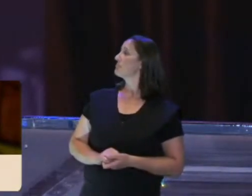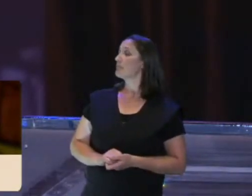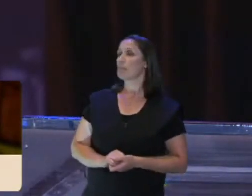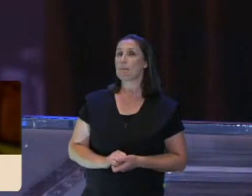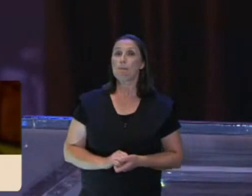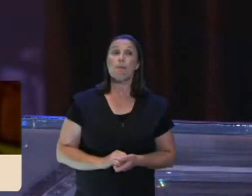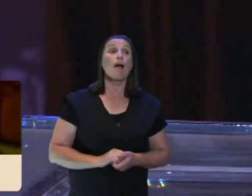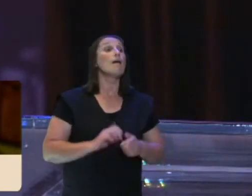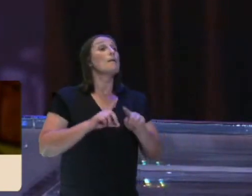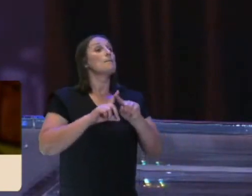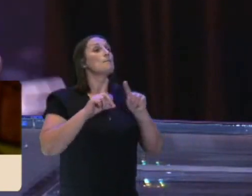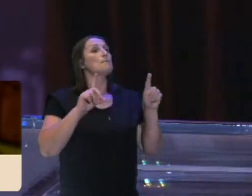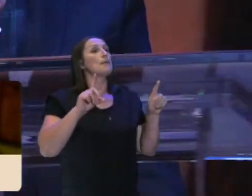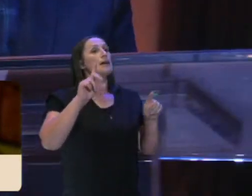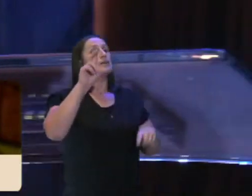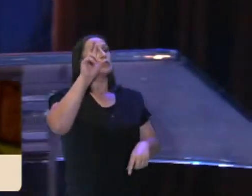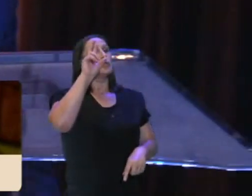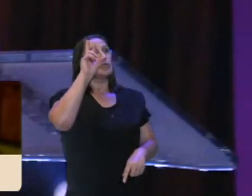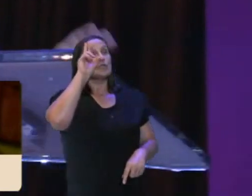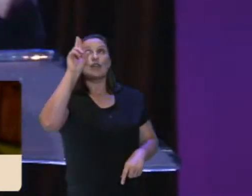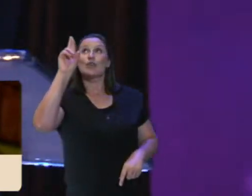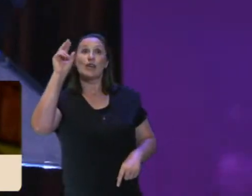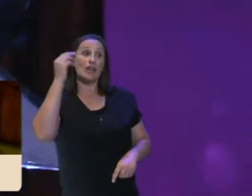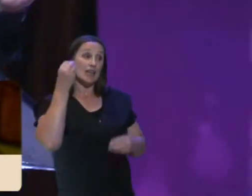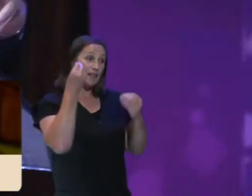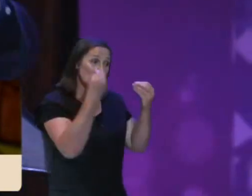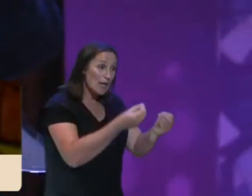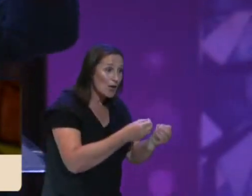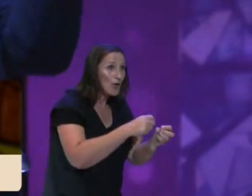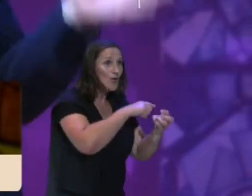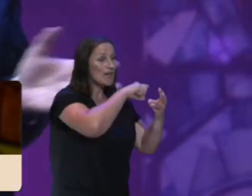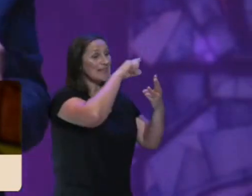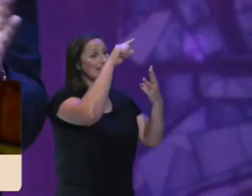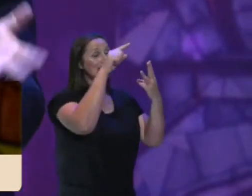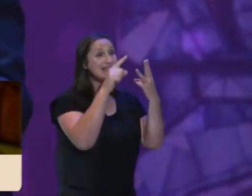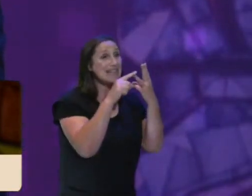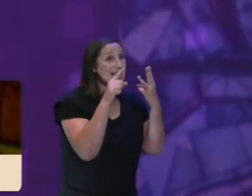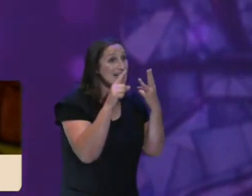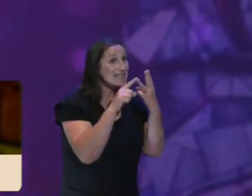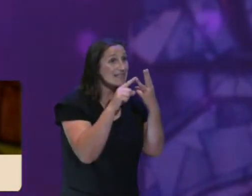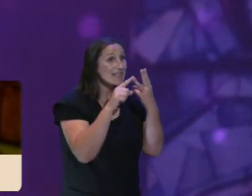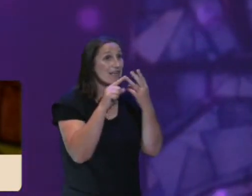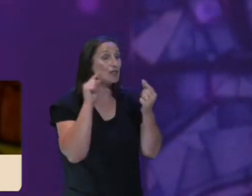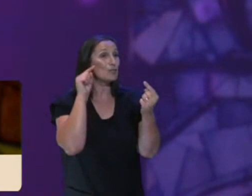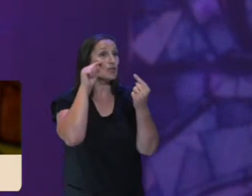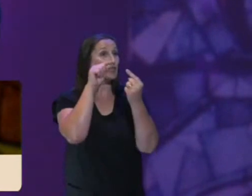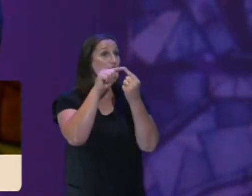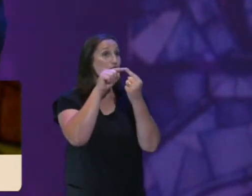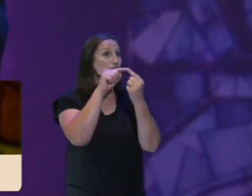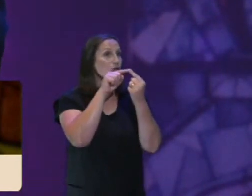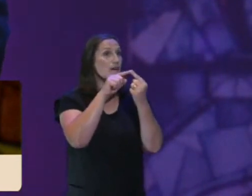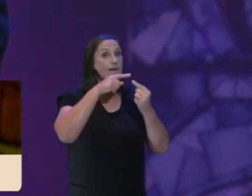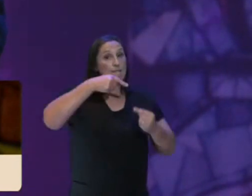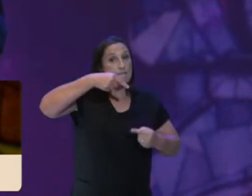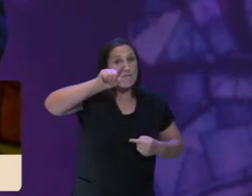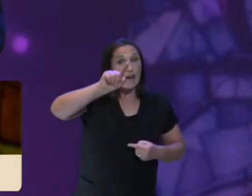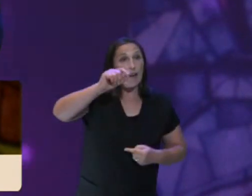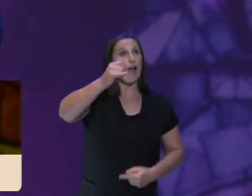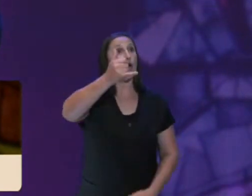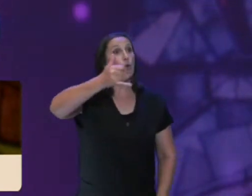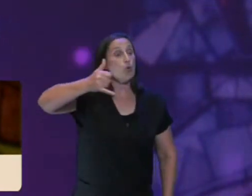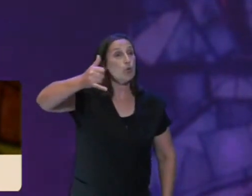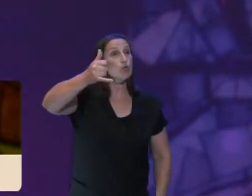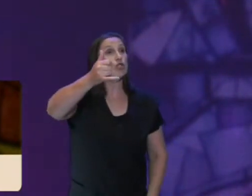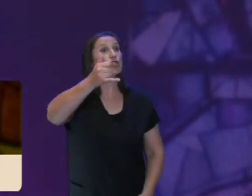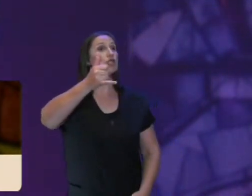Aí o Senhor deu para ele uma terceira missão, e não disse tempo, não disse lugar, não disse nada, só disse assim, vai lá ungir Eliseu